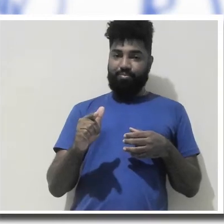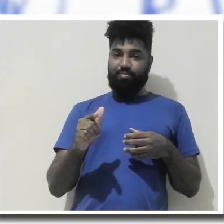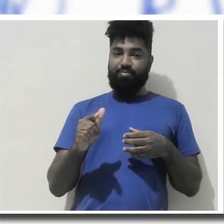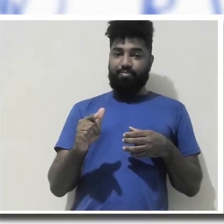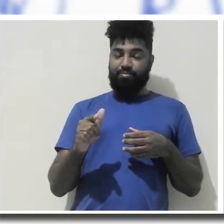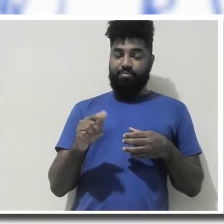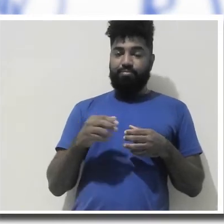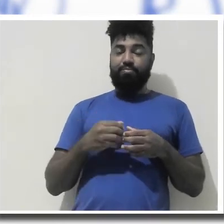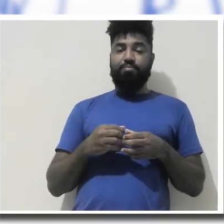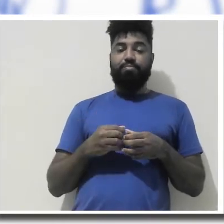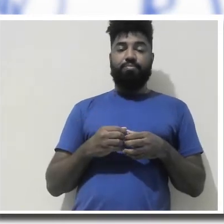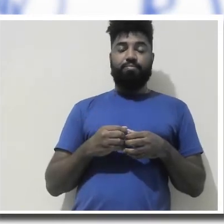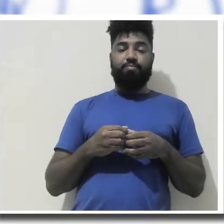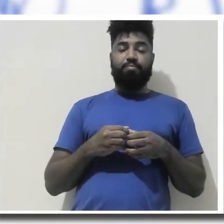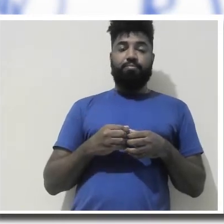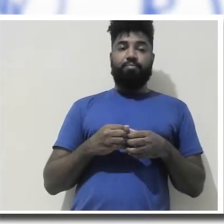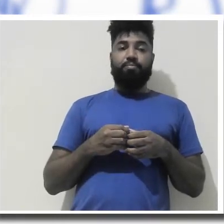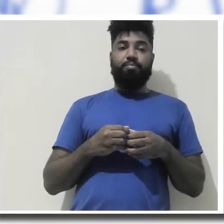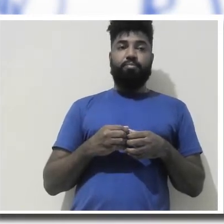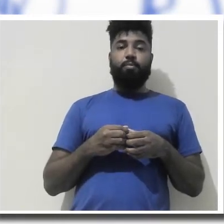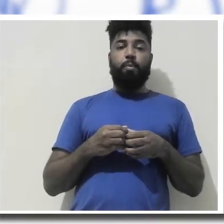desses